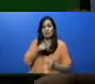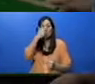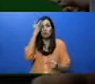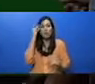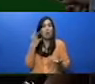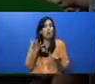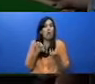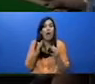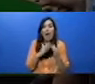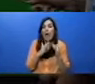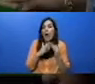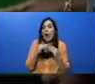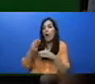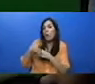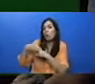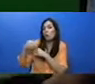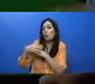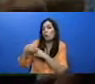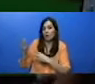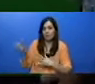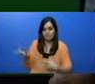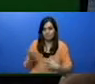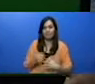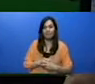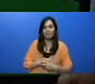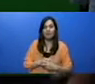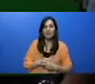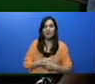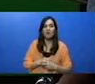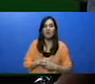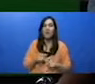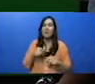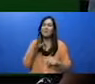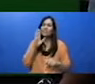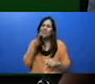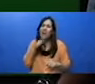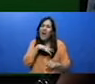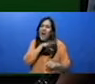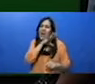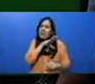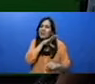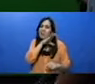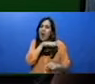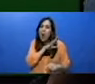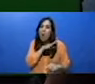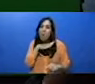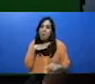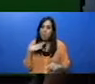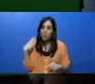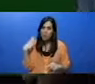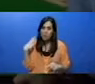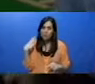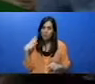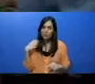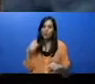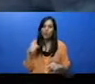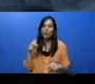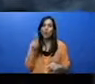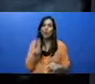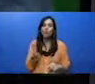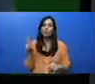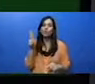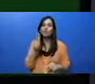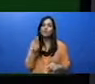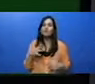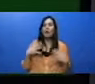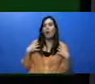esses animaizinhos em casa. Já dos animais abatidos, utilizam-se, infelizmente,